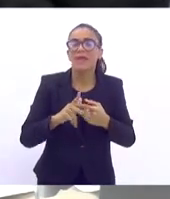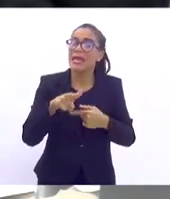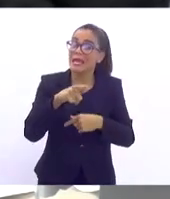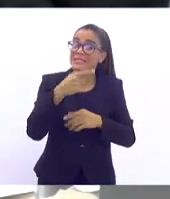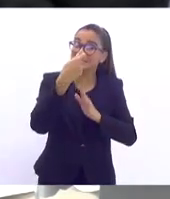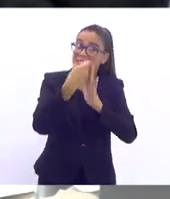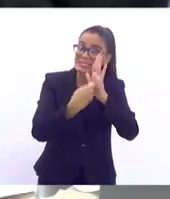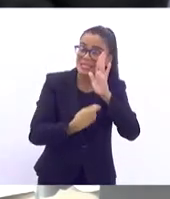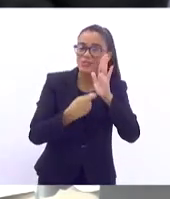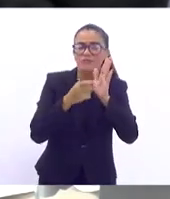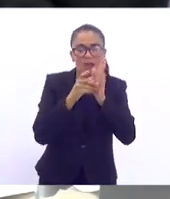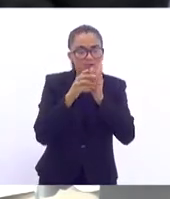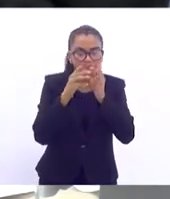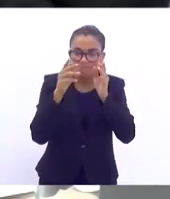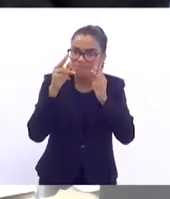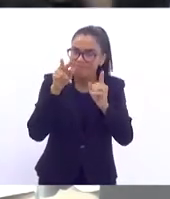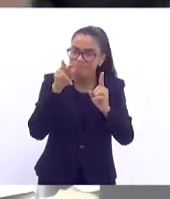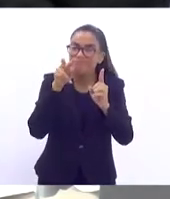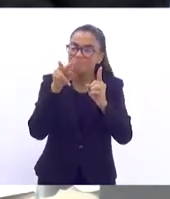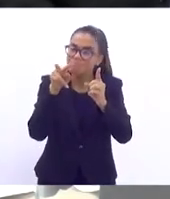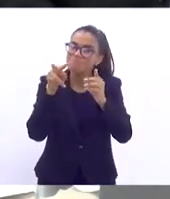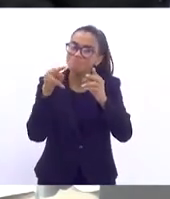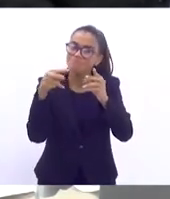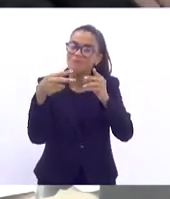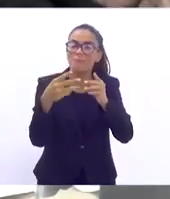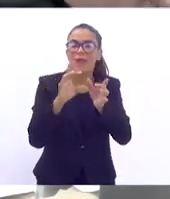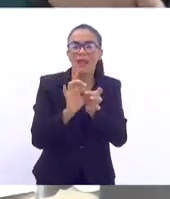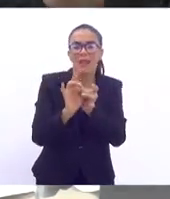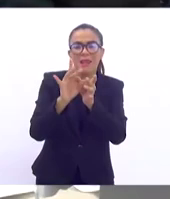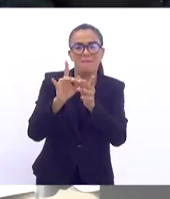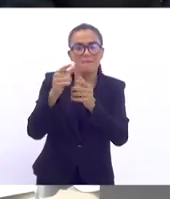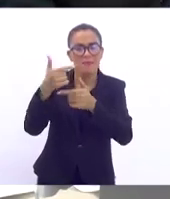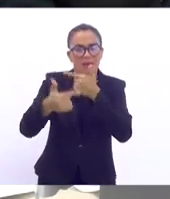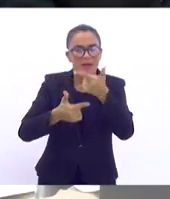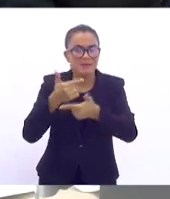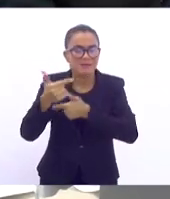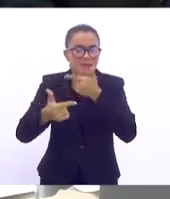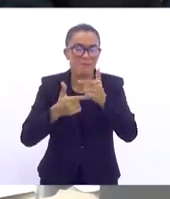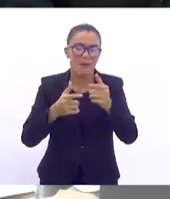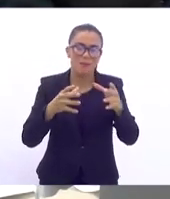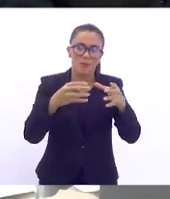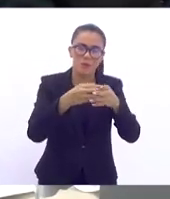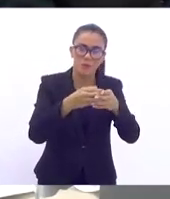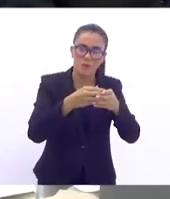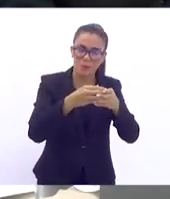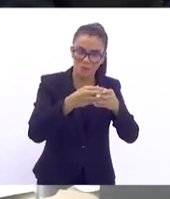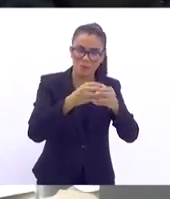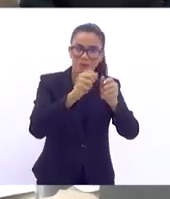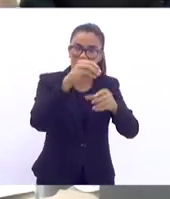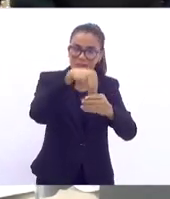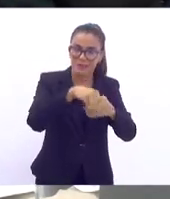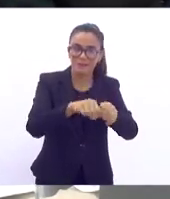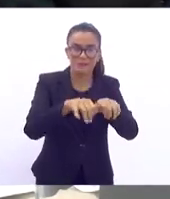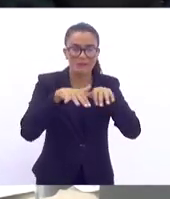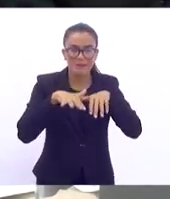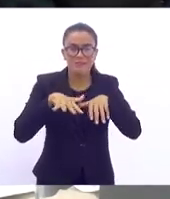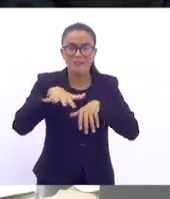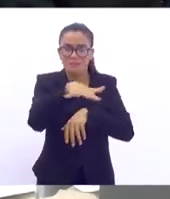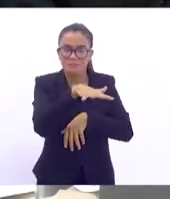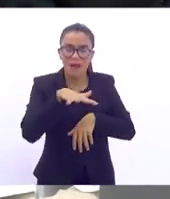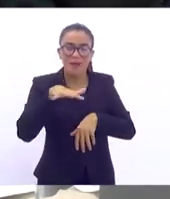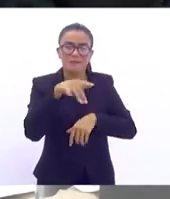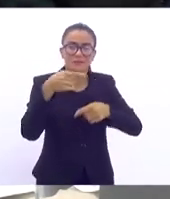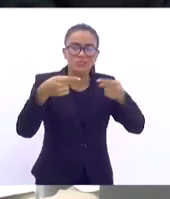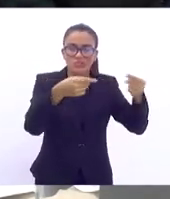direção que é o quê liberdade de funcionamento das frentes como espaço de diálogo de